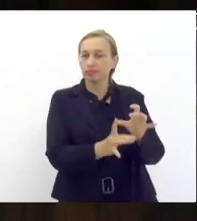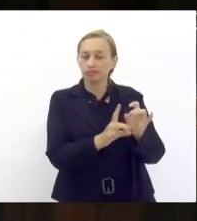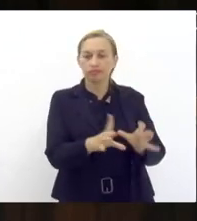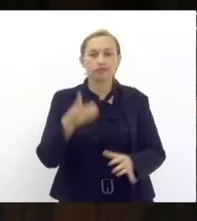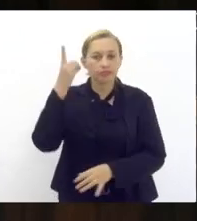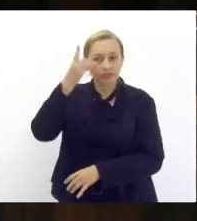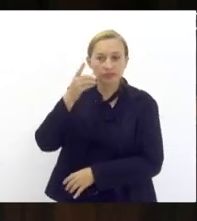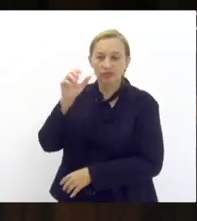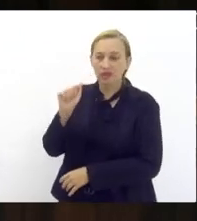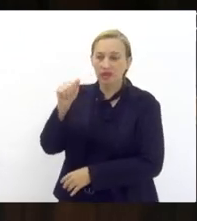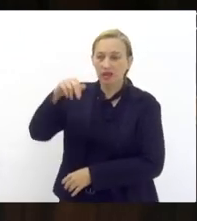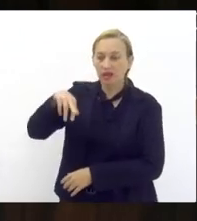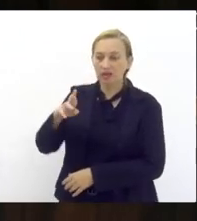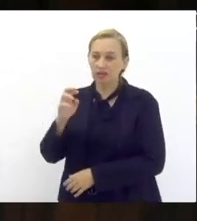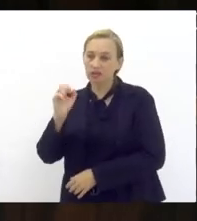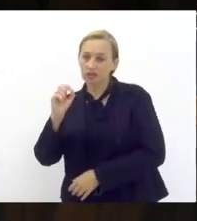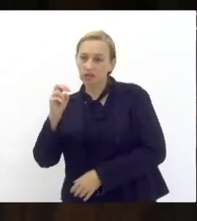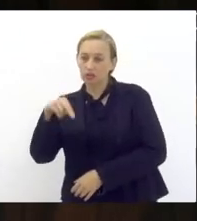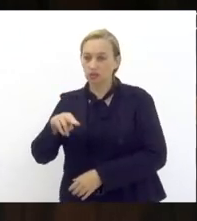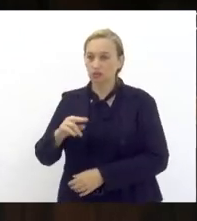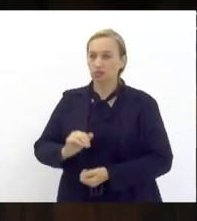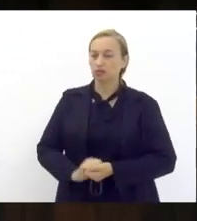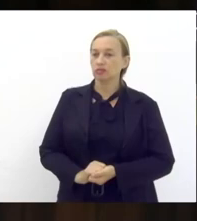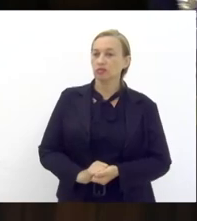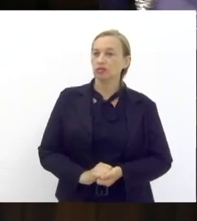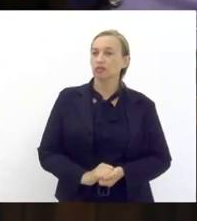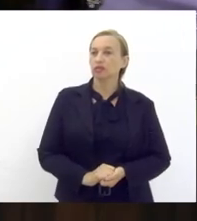Anderson Moraes.